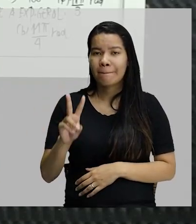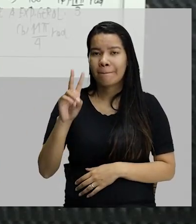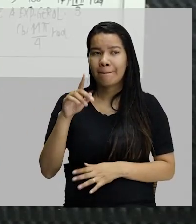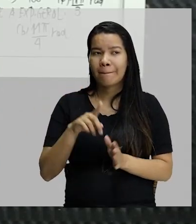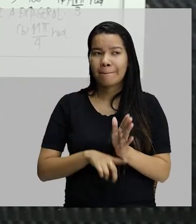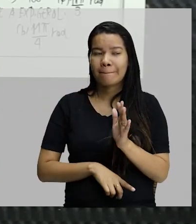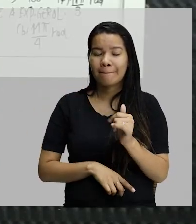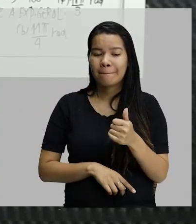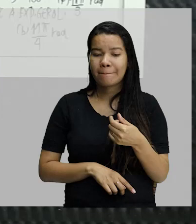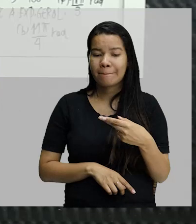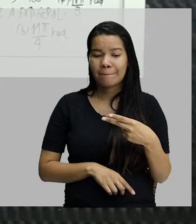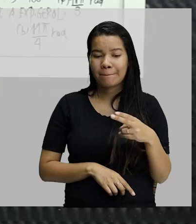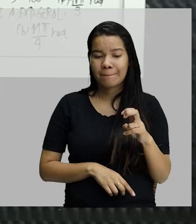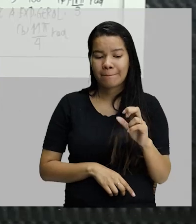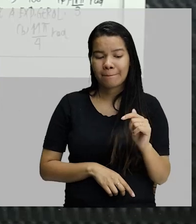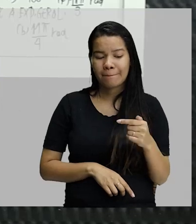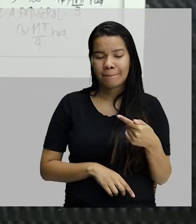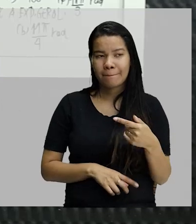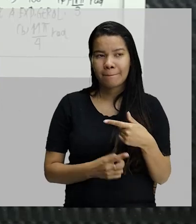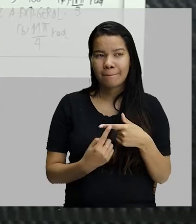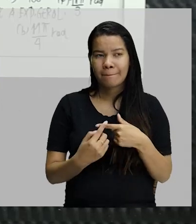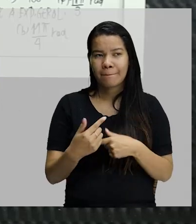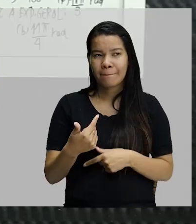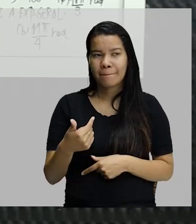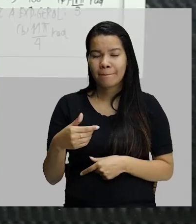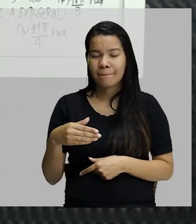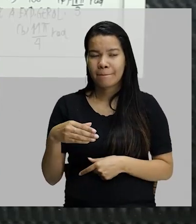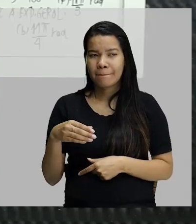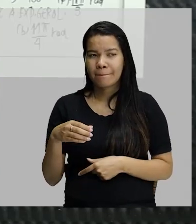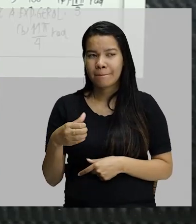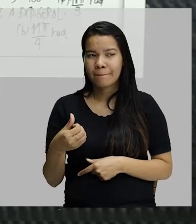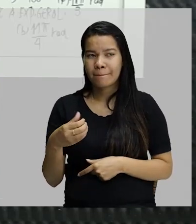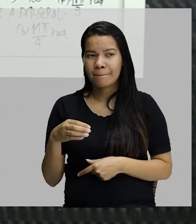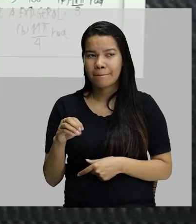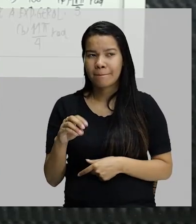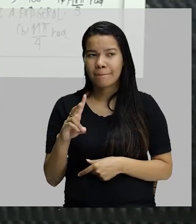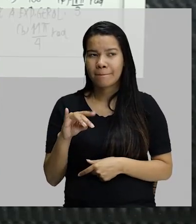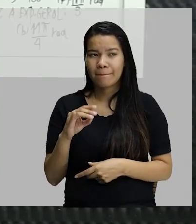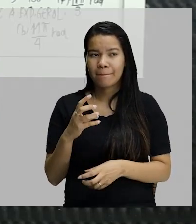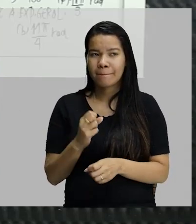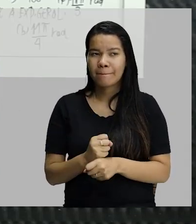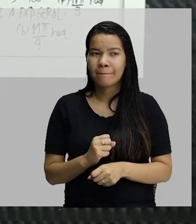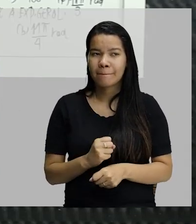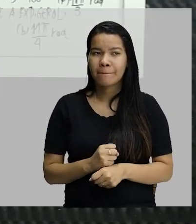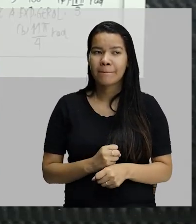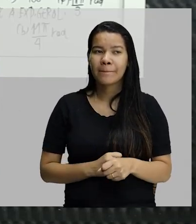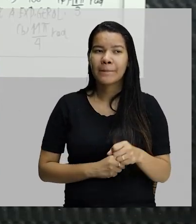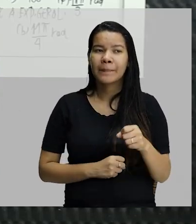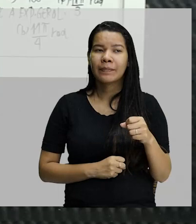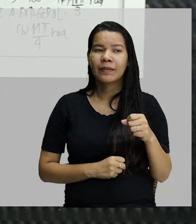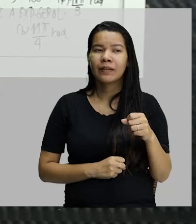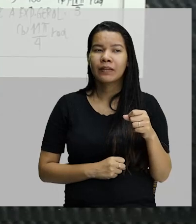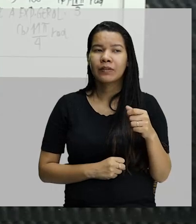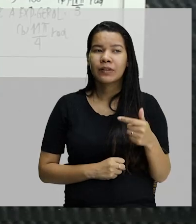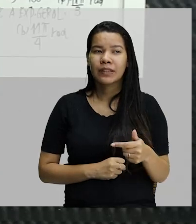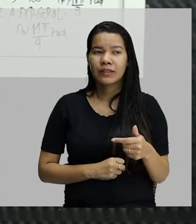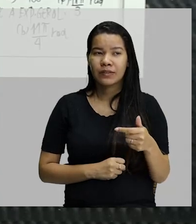menos 157 mais 260, isso aqui vai dar 203 graus.